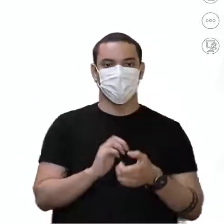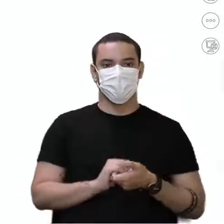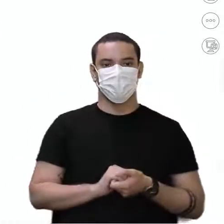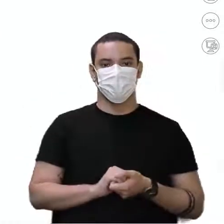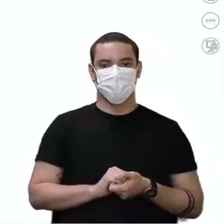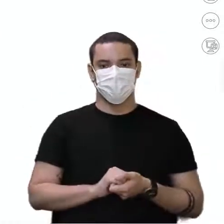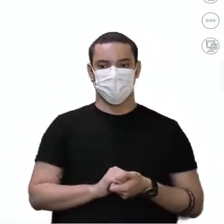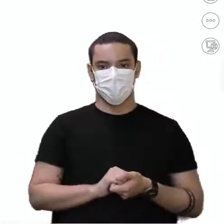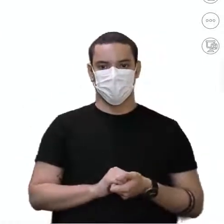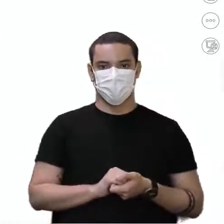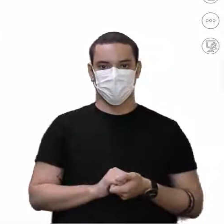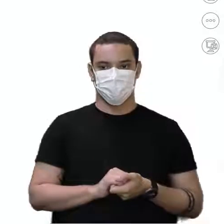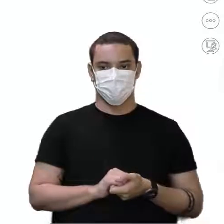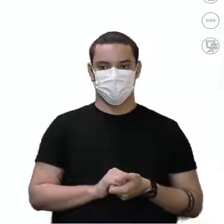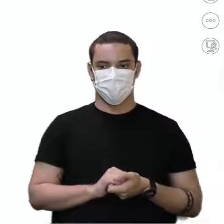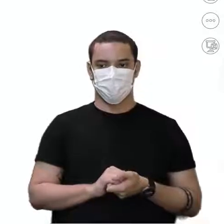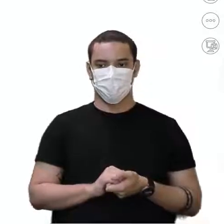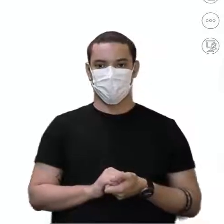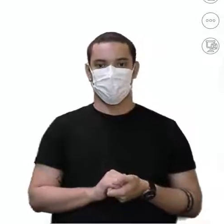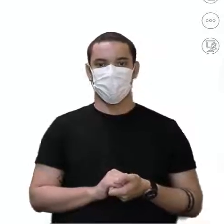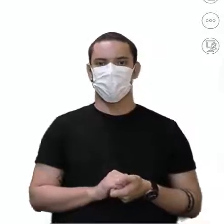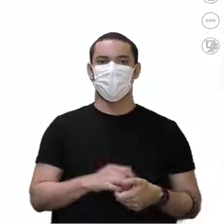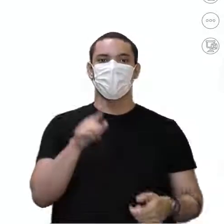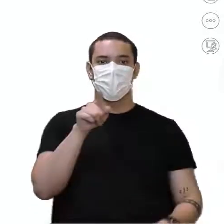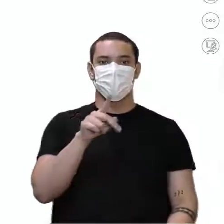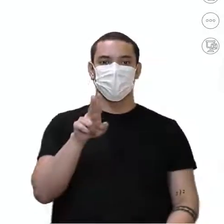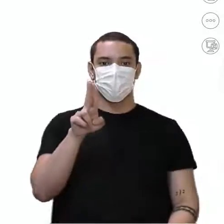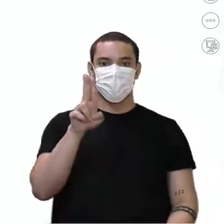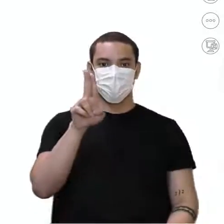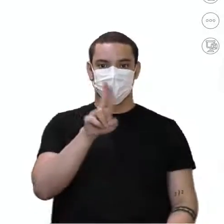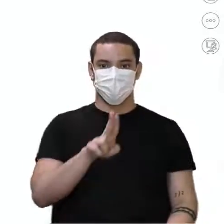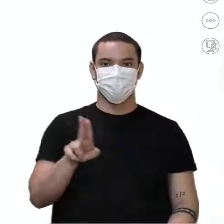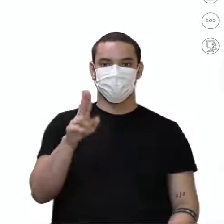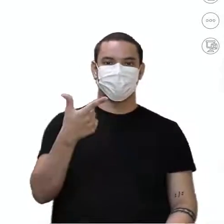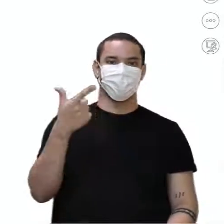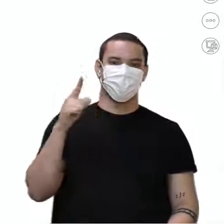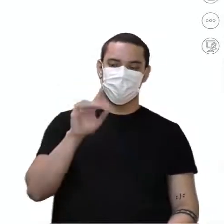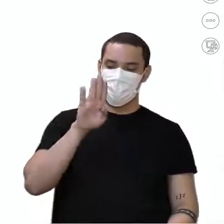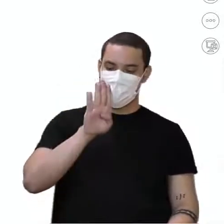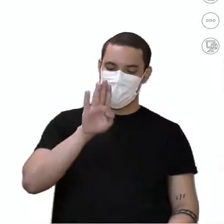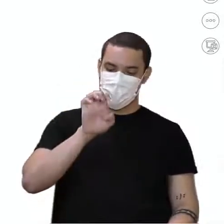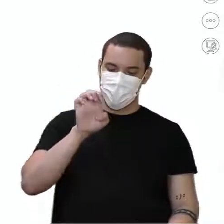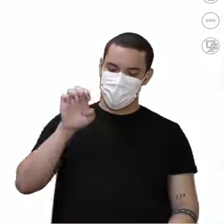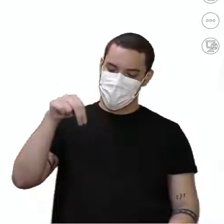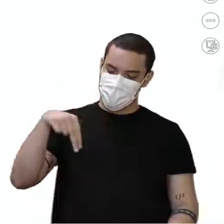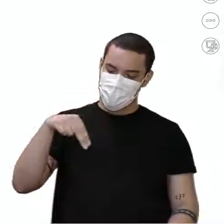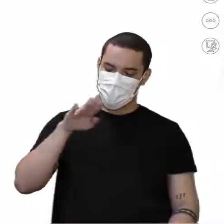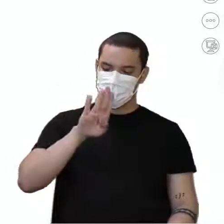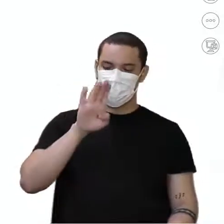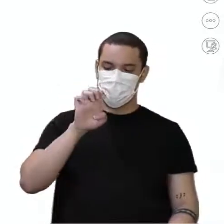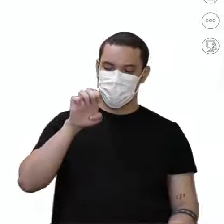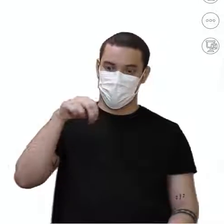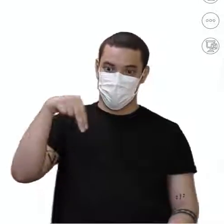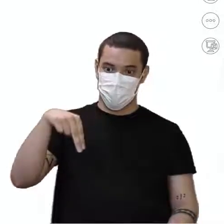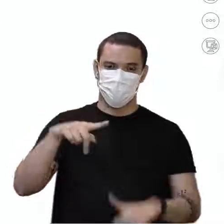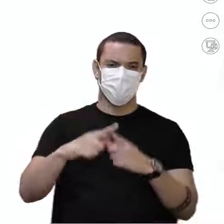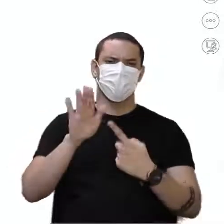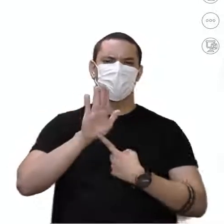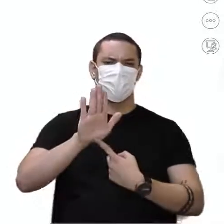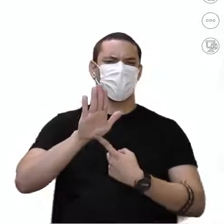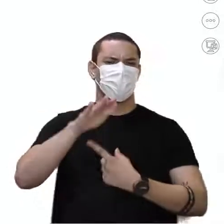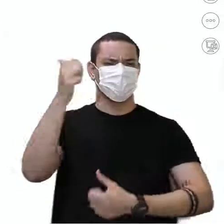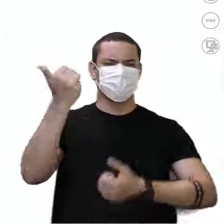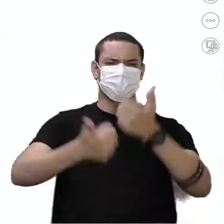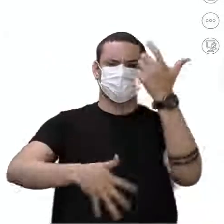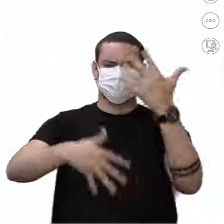Então ali, você estava usando muito been, ele é irregular, tá? Tudo bem, mas ele foi muito apresentado para